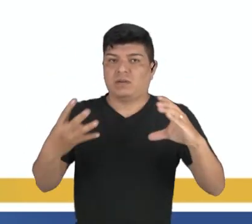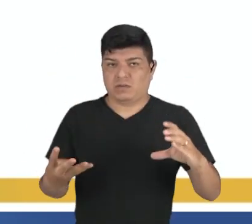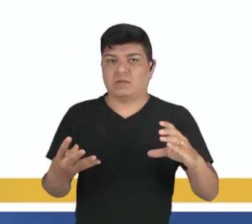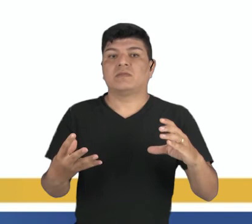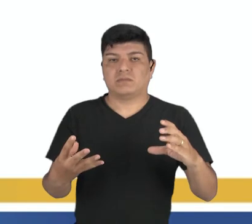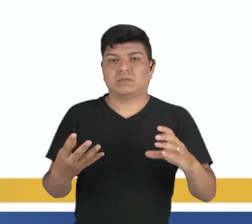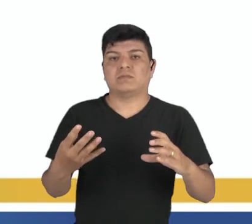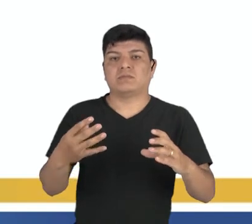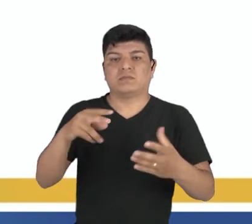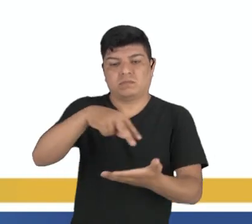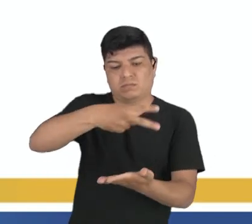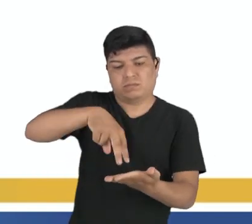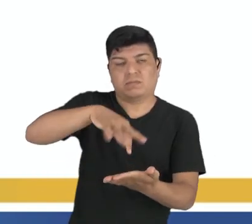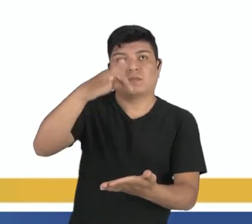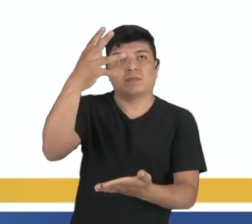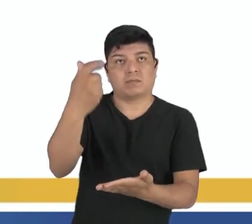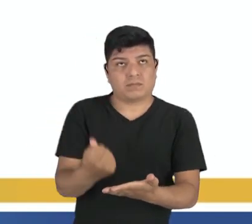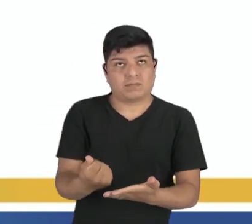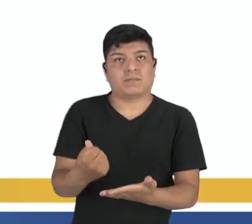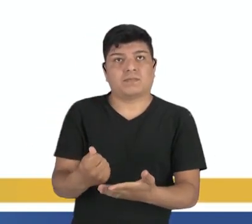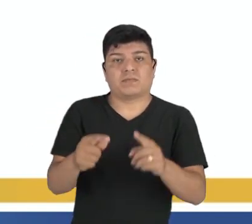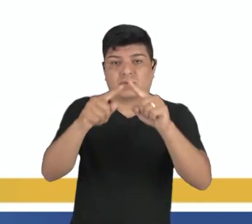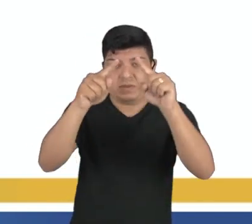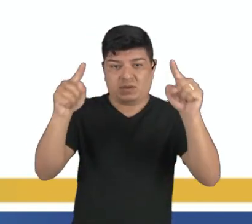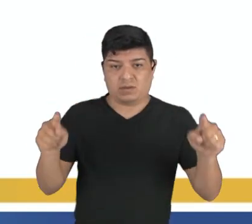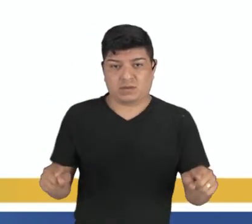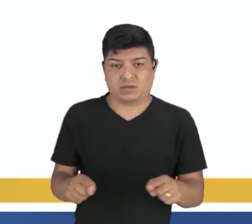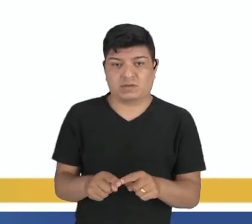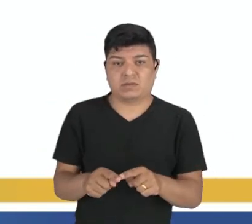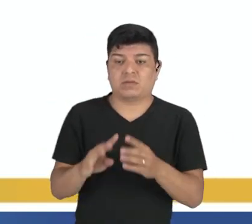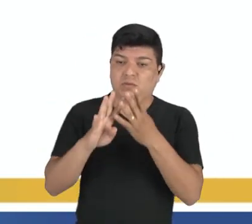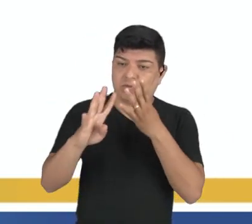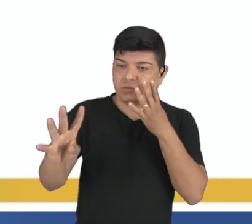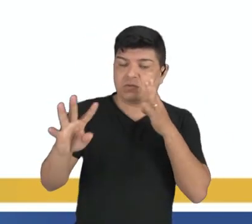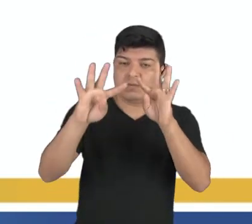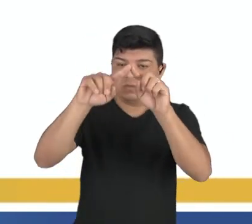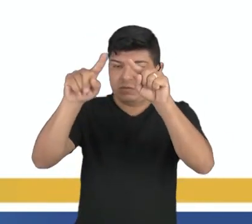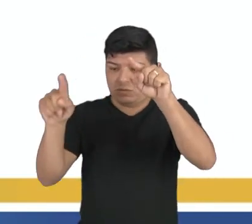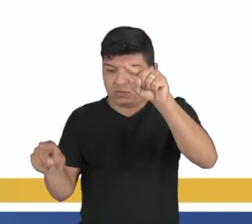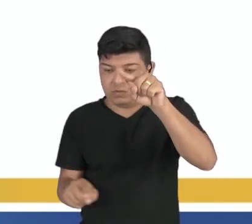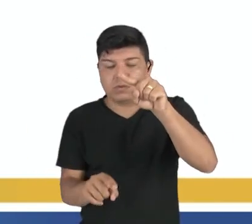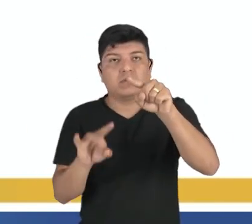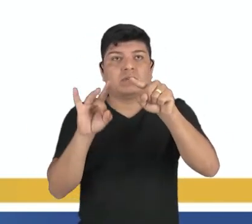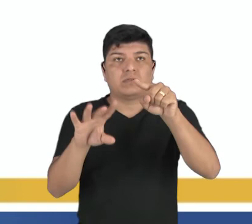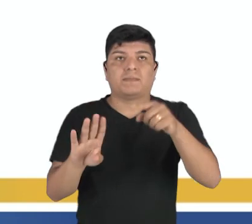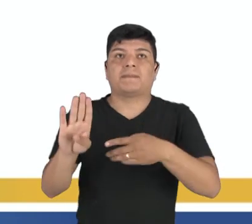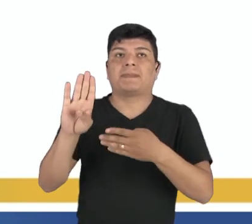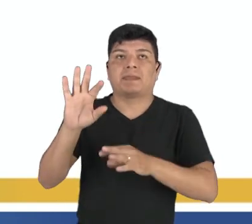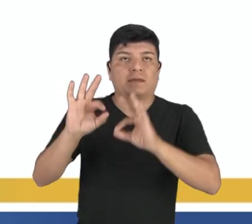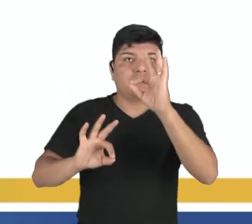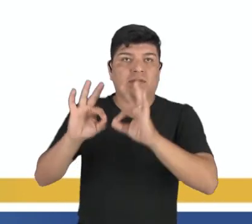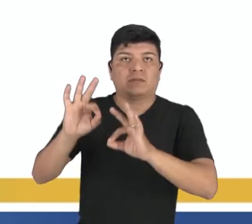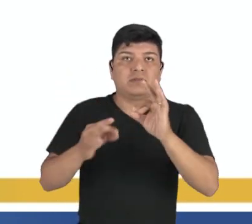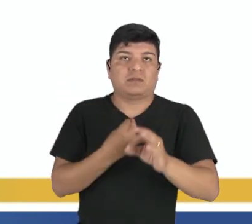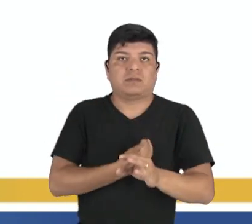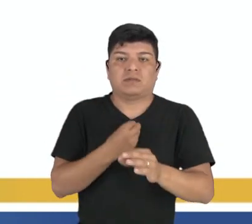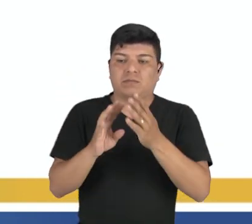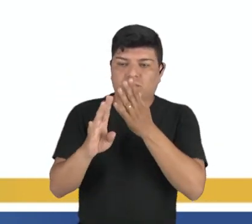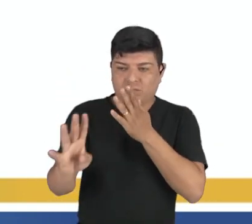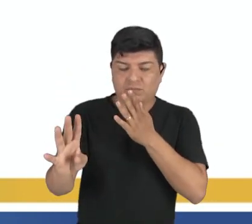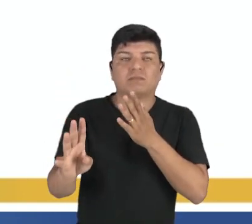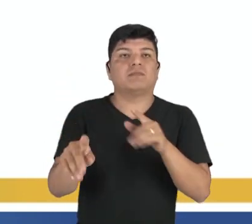danças africanas. Vimos que é círculos, semicírculos ou fileiras. Letra B diz isso, né? Organização dos participantes em